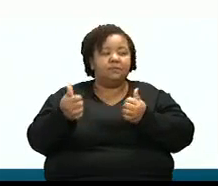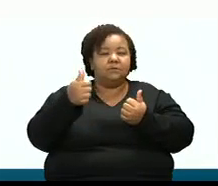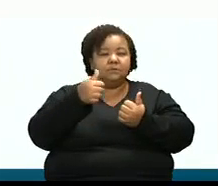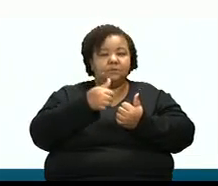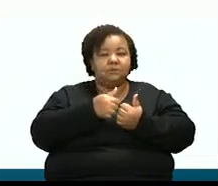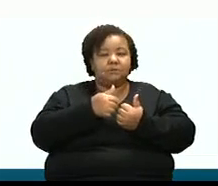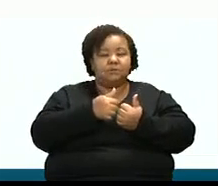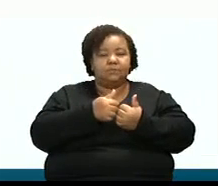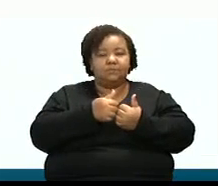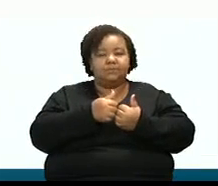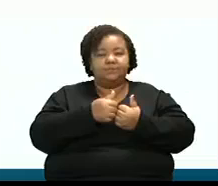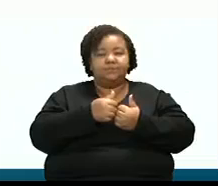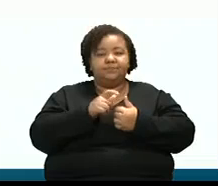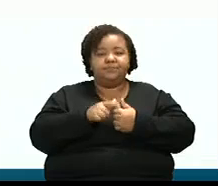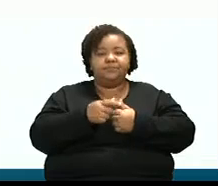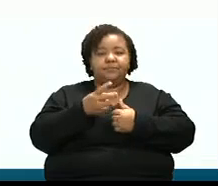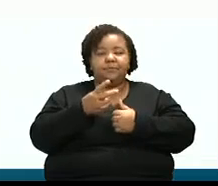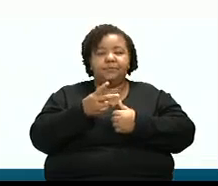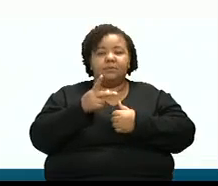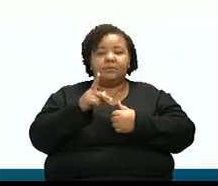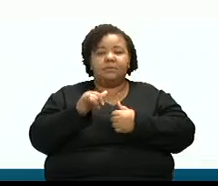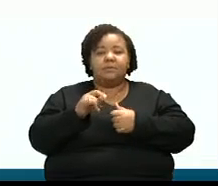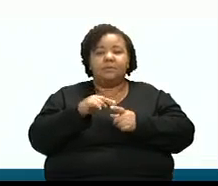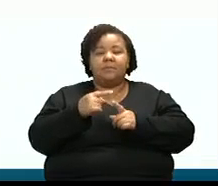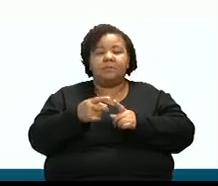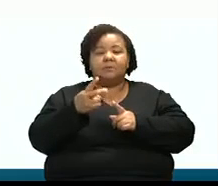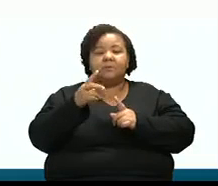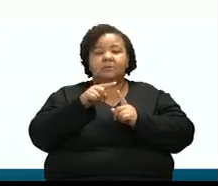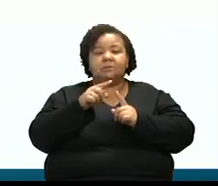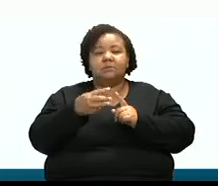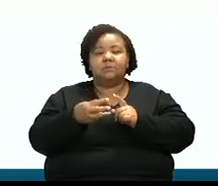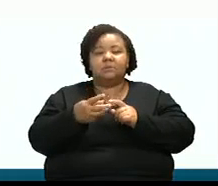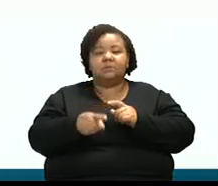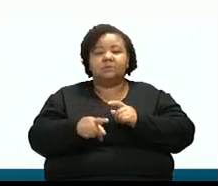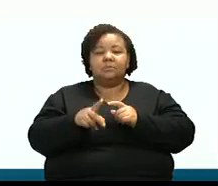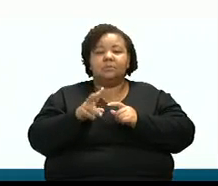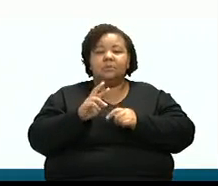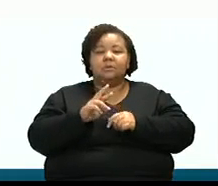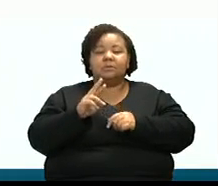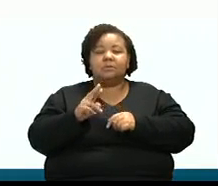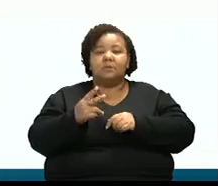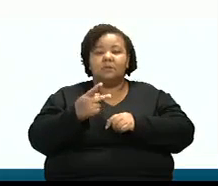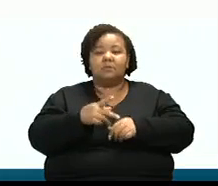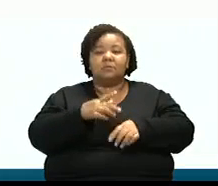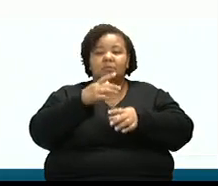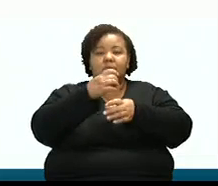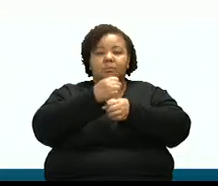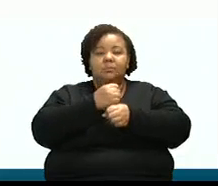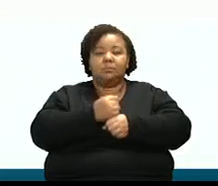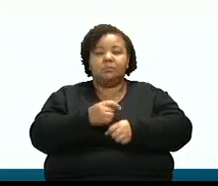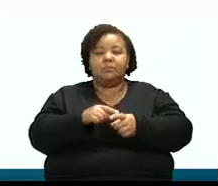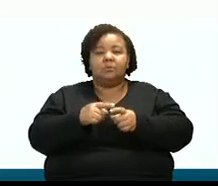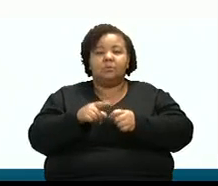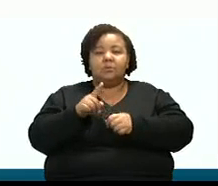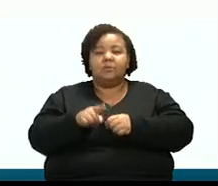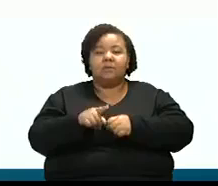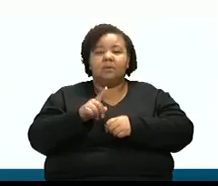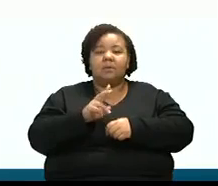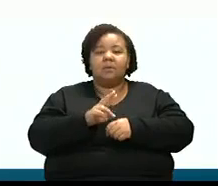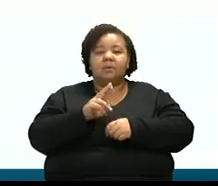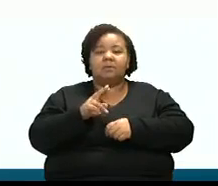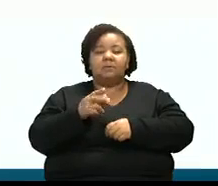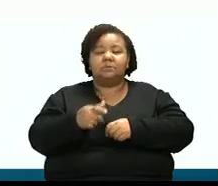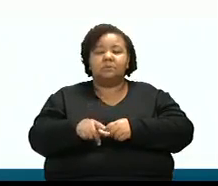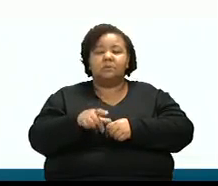substituição. Então, esse 2π mais 2/3 é o resultado da integral definida, mas é também o resultado